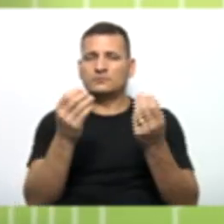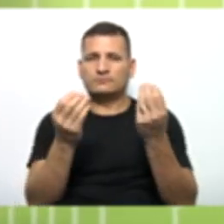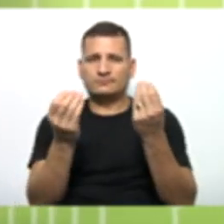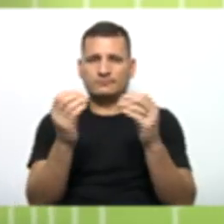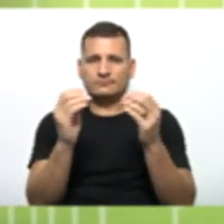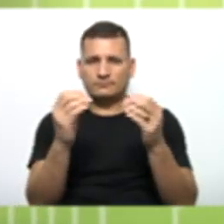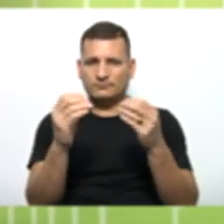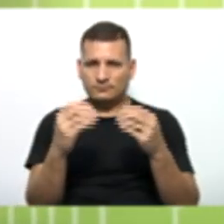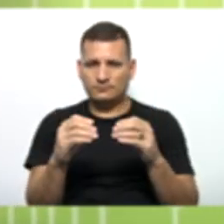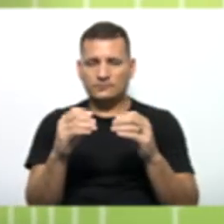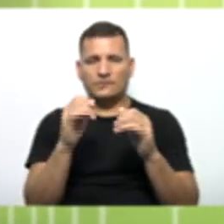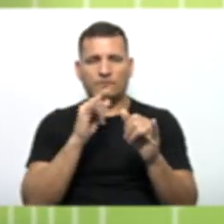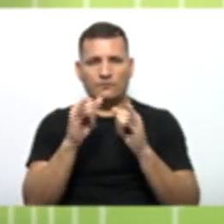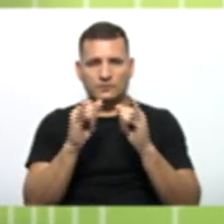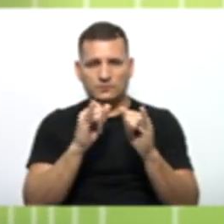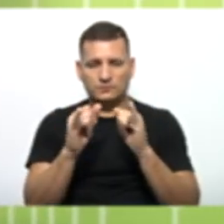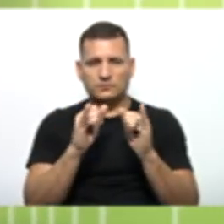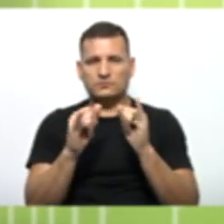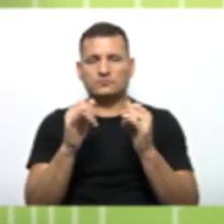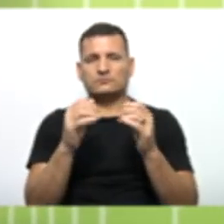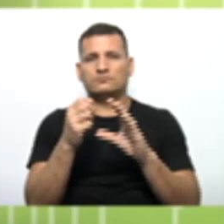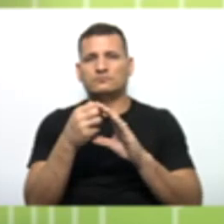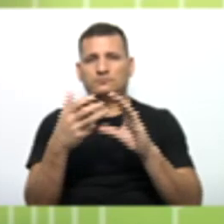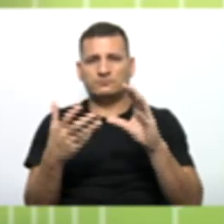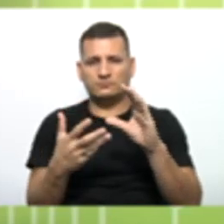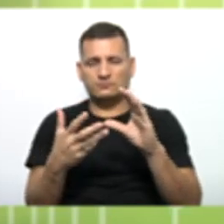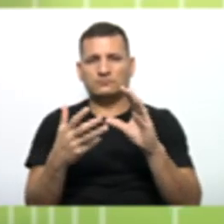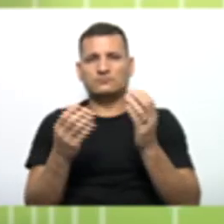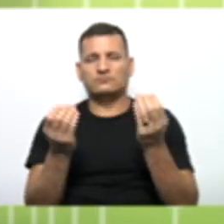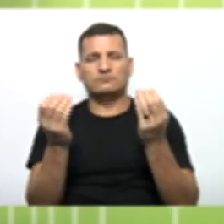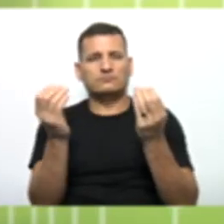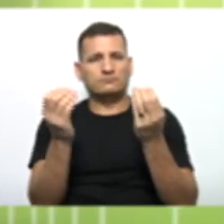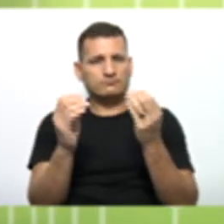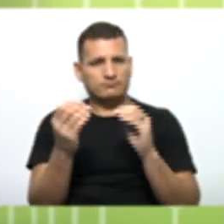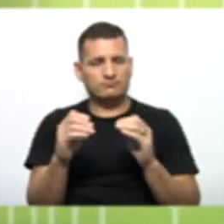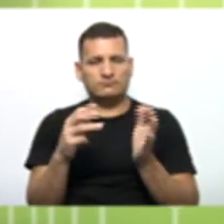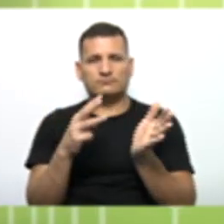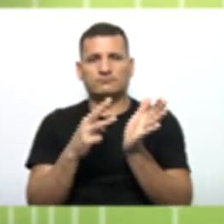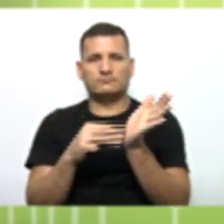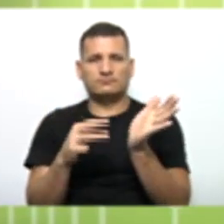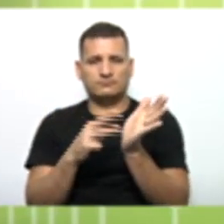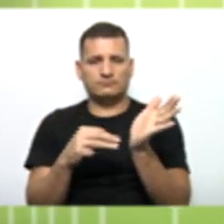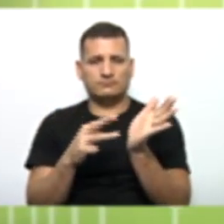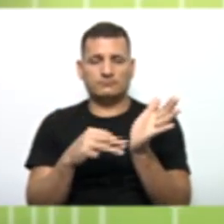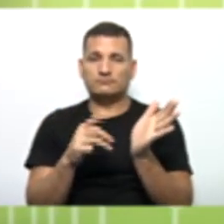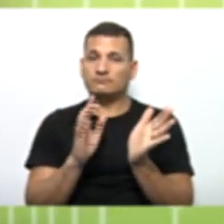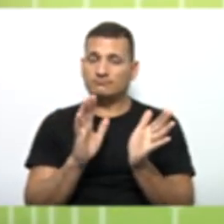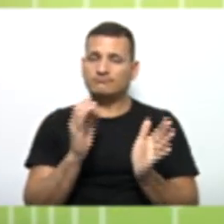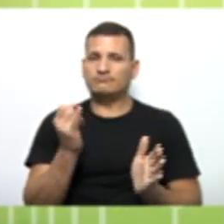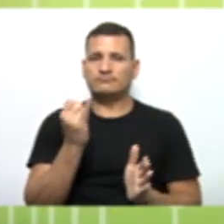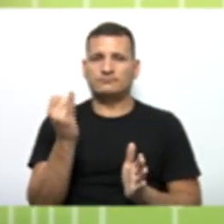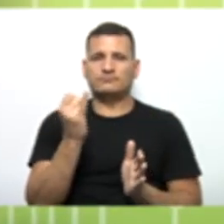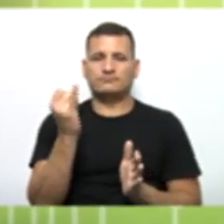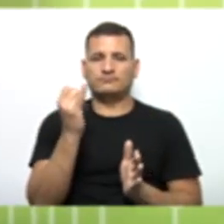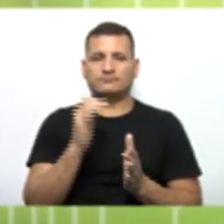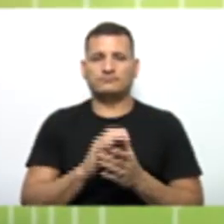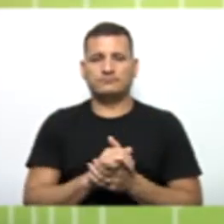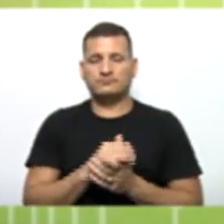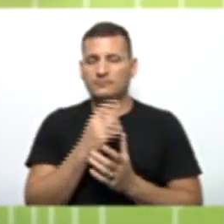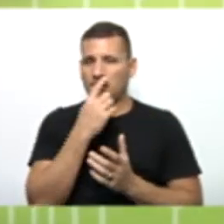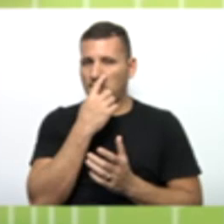informações dos atributos e precisa das informações dos métodos. Isso é muito importante. Pode